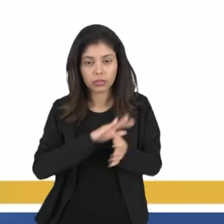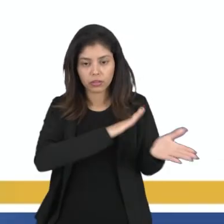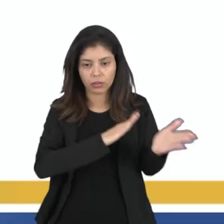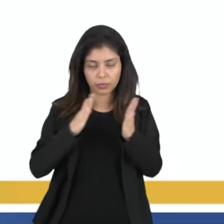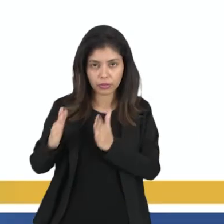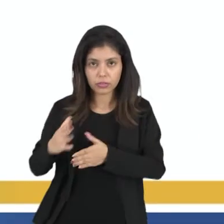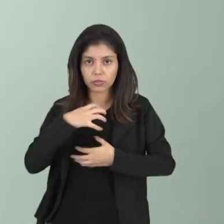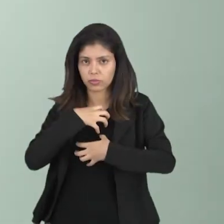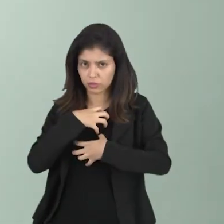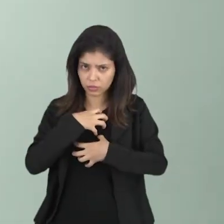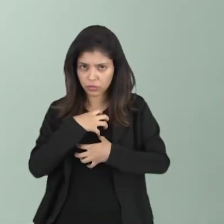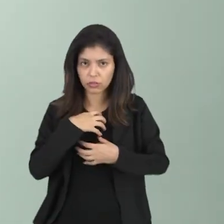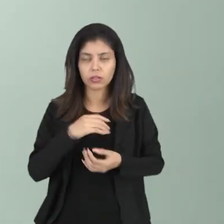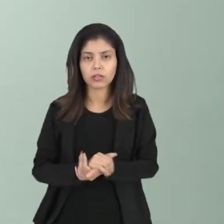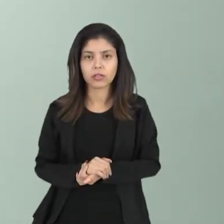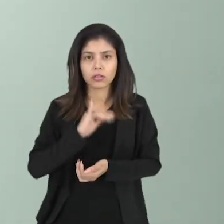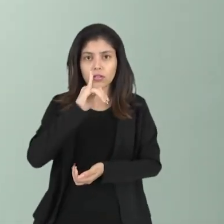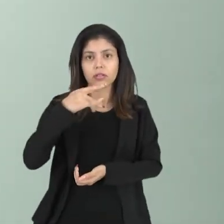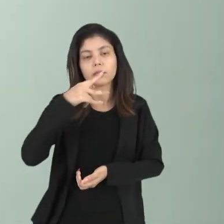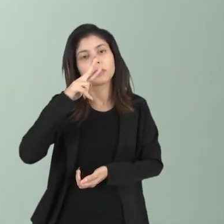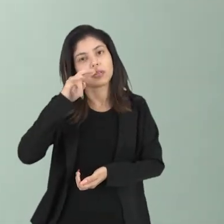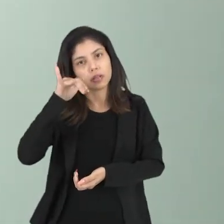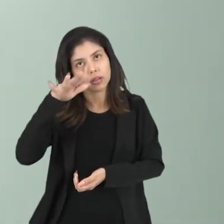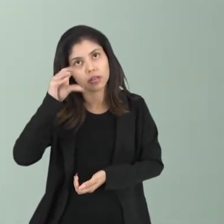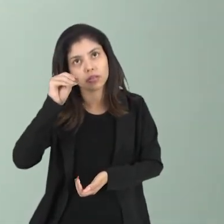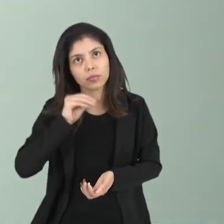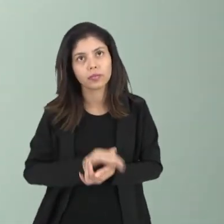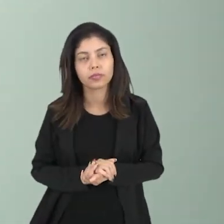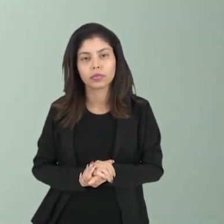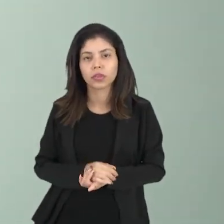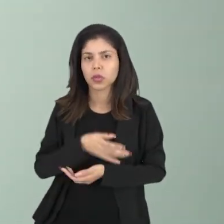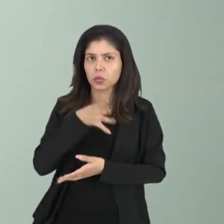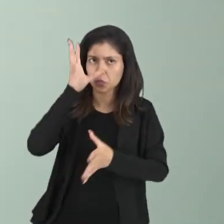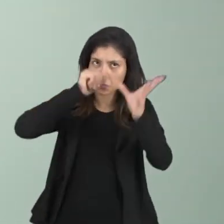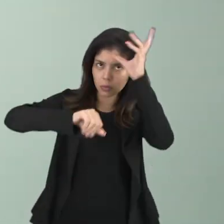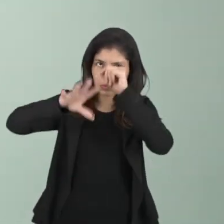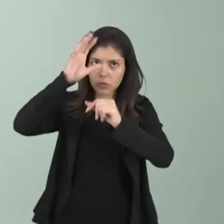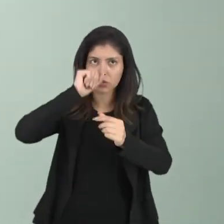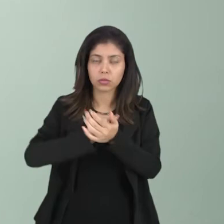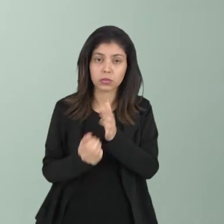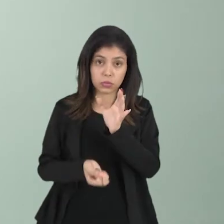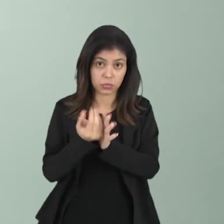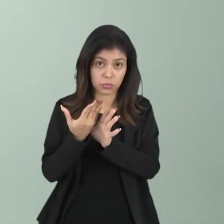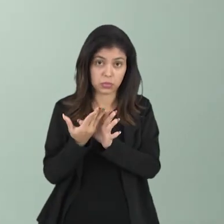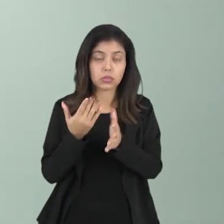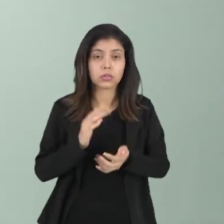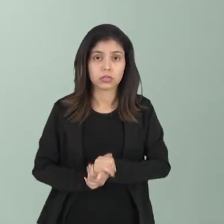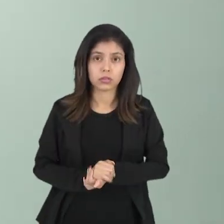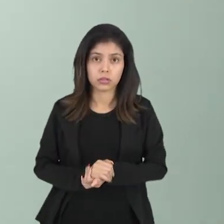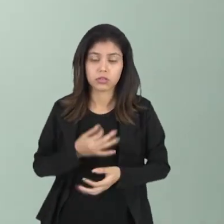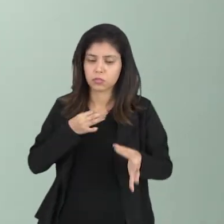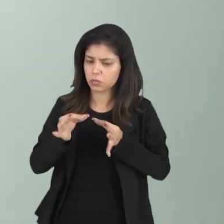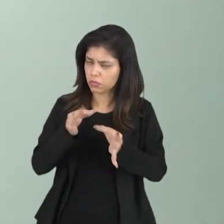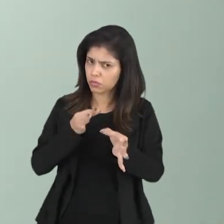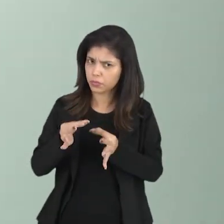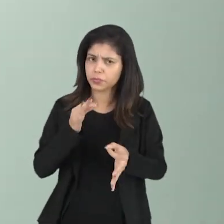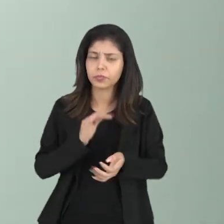partir dos sentidos, que é o empirismo, e o conhecimento gerado, elaborado